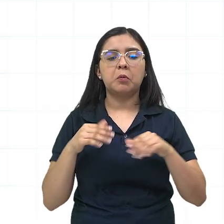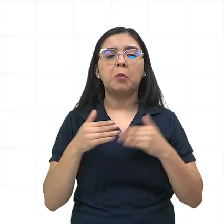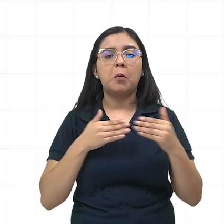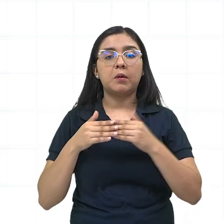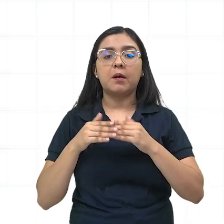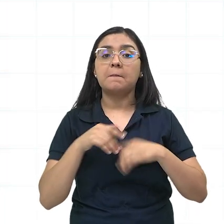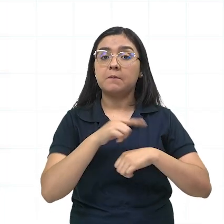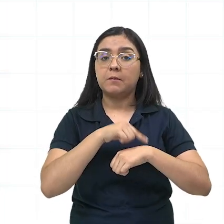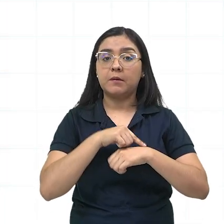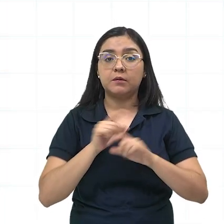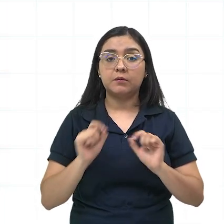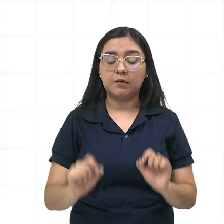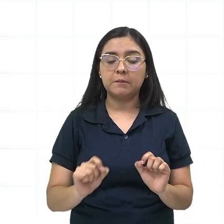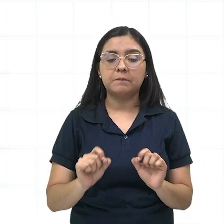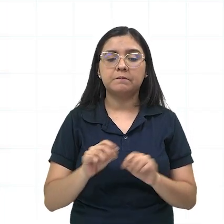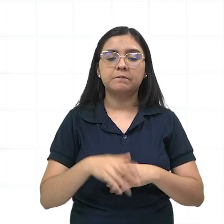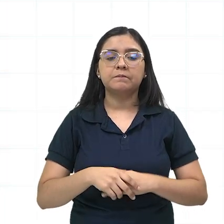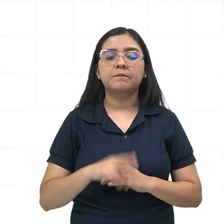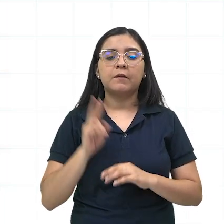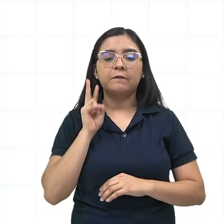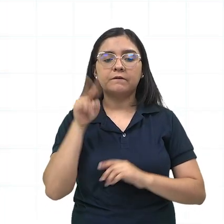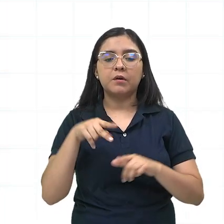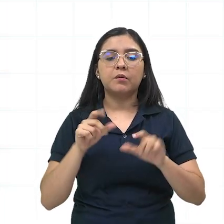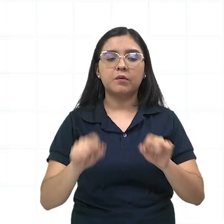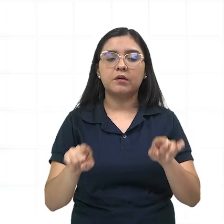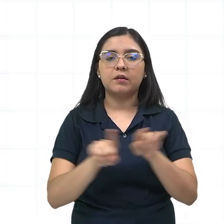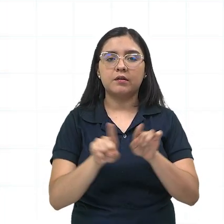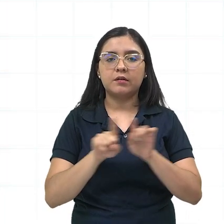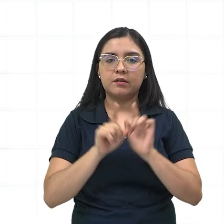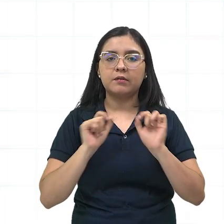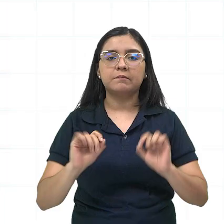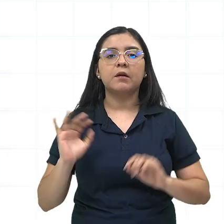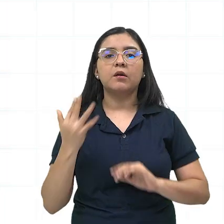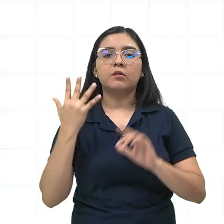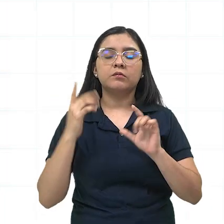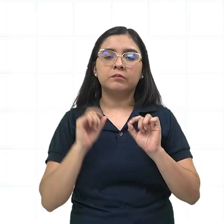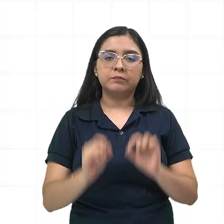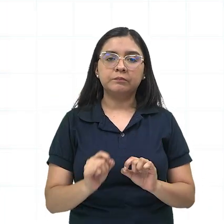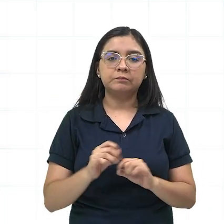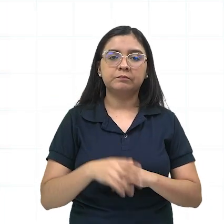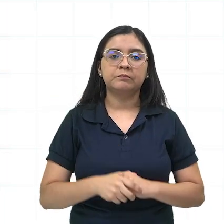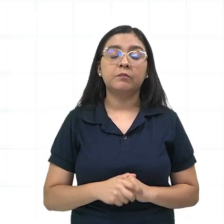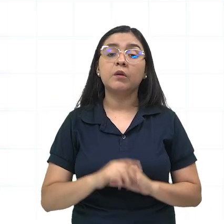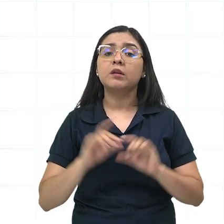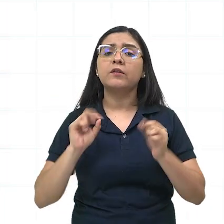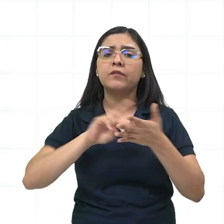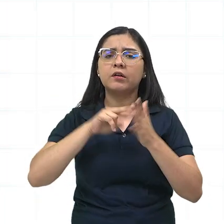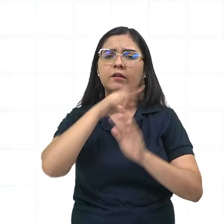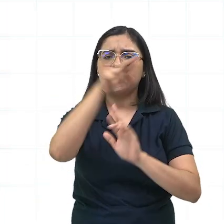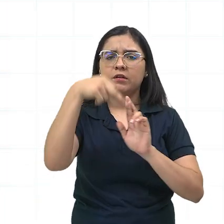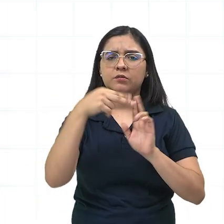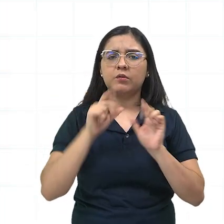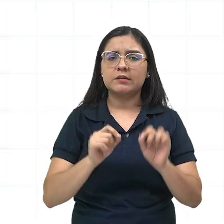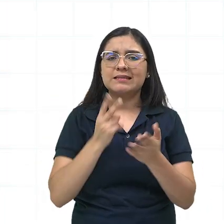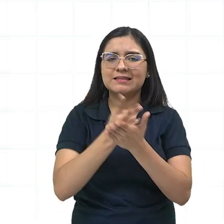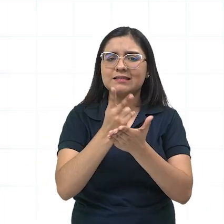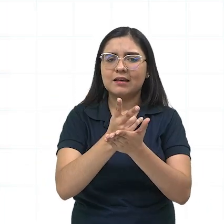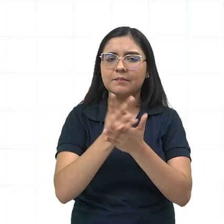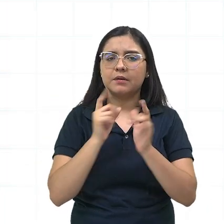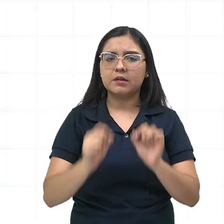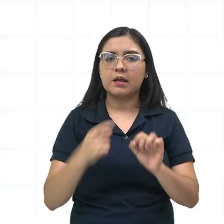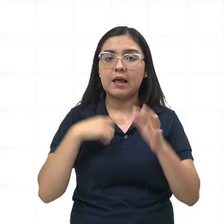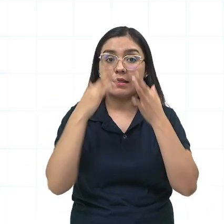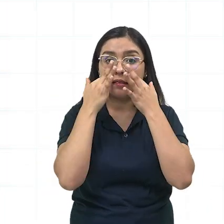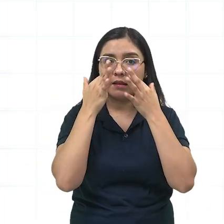qualquer momento ver emergir o monstro da lagoa, ou seja, eles estavam o tempo todo